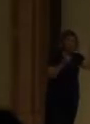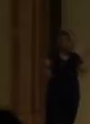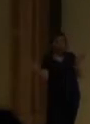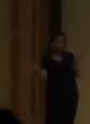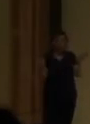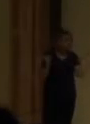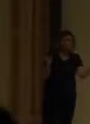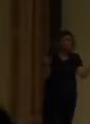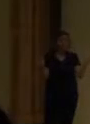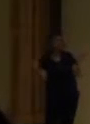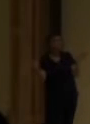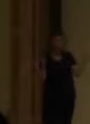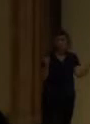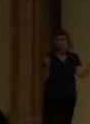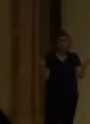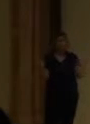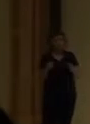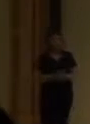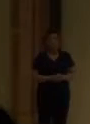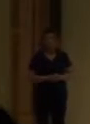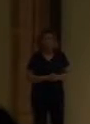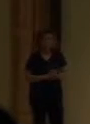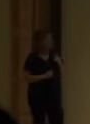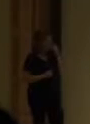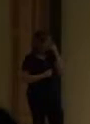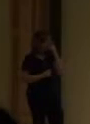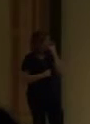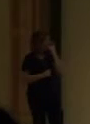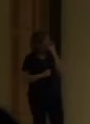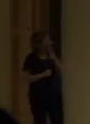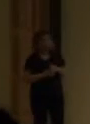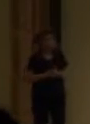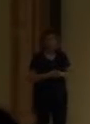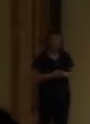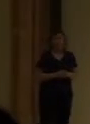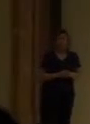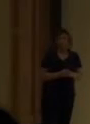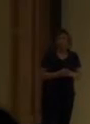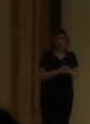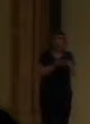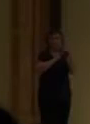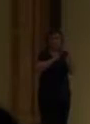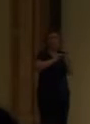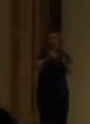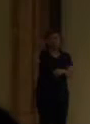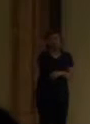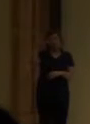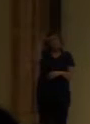passando. Montaigne, por exemplo, no seu conhecido texto Os Canibais, em